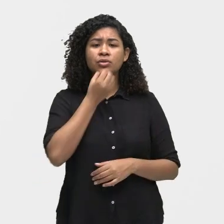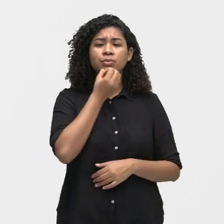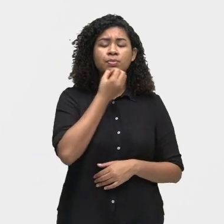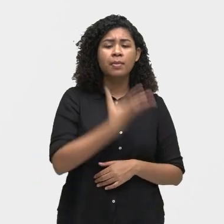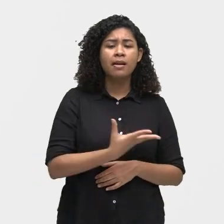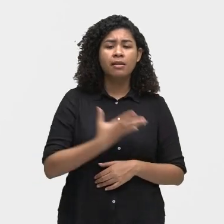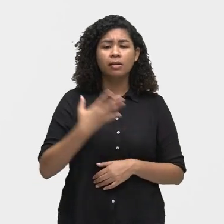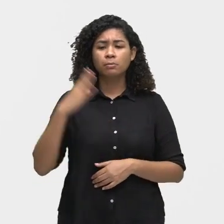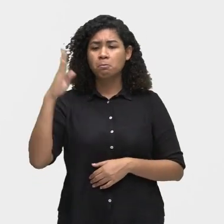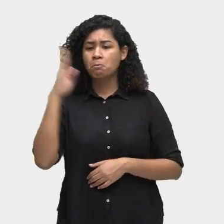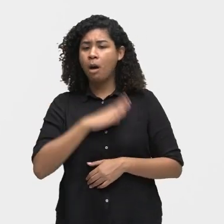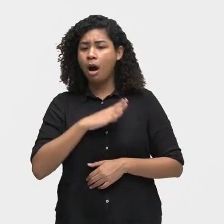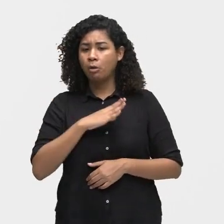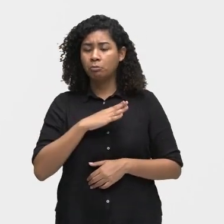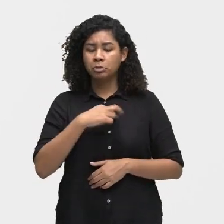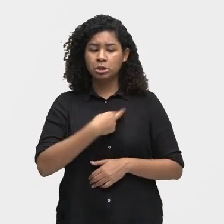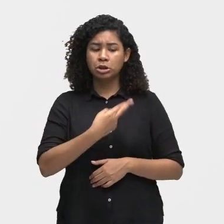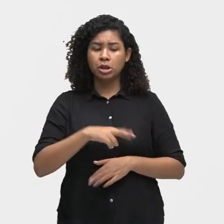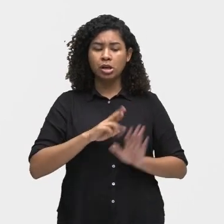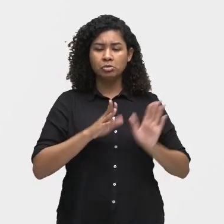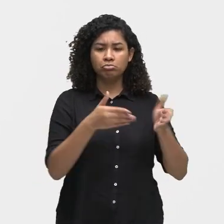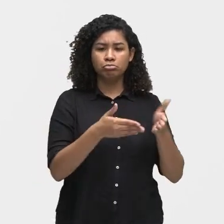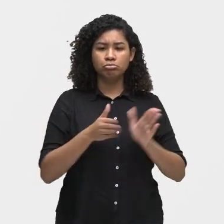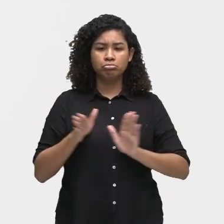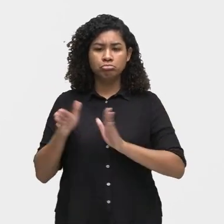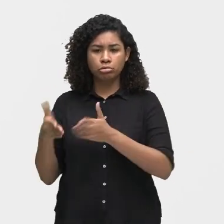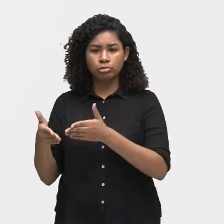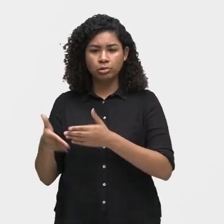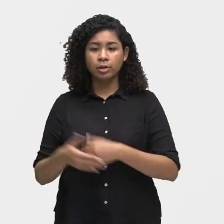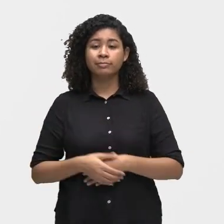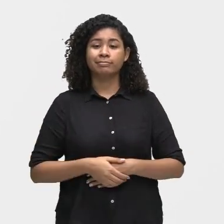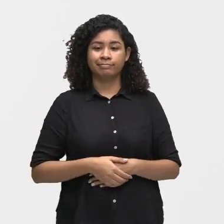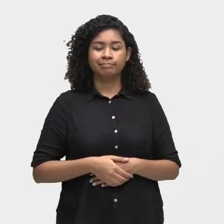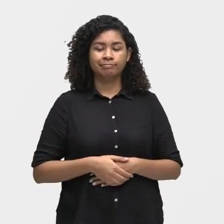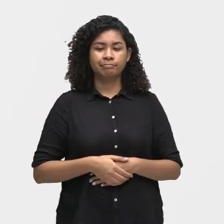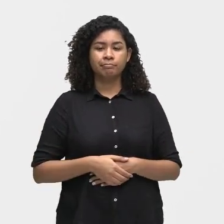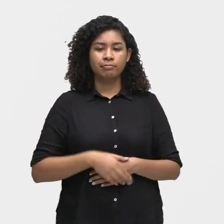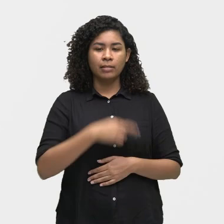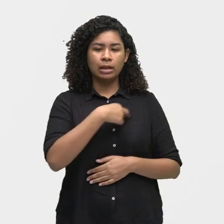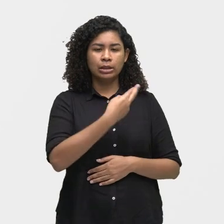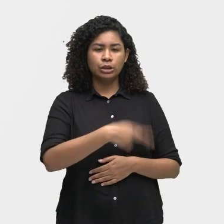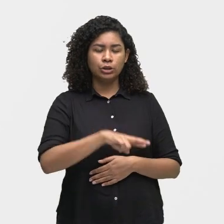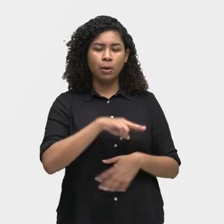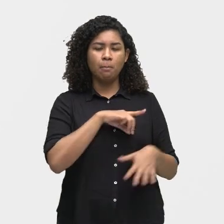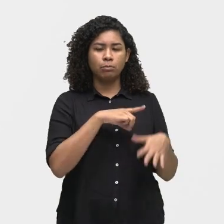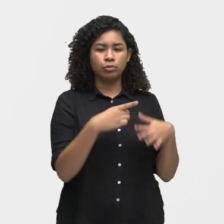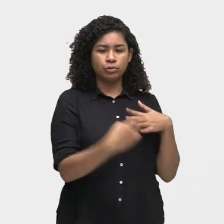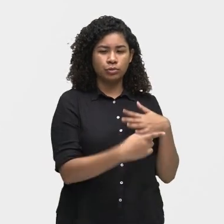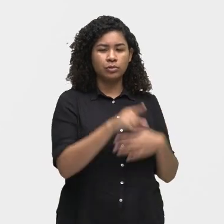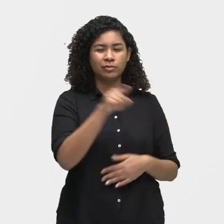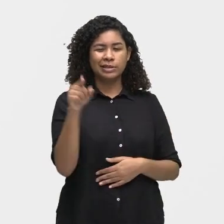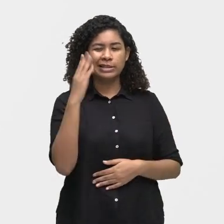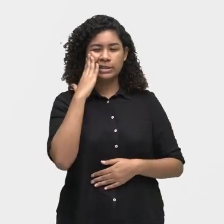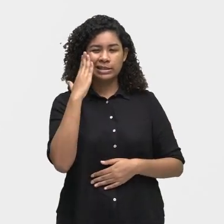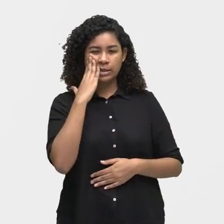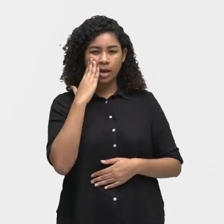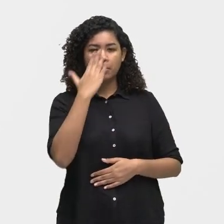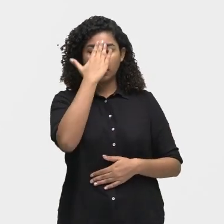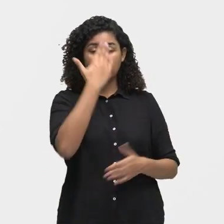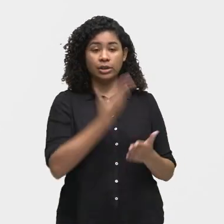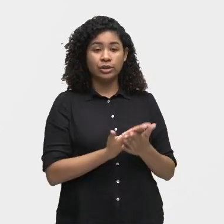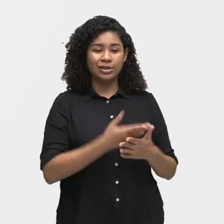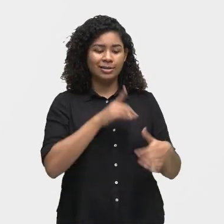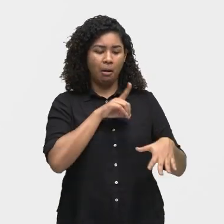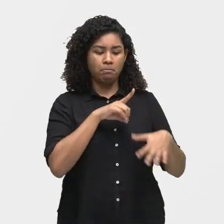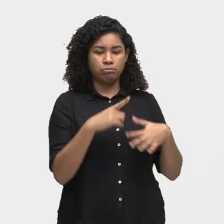as religiões politeístas e monoteístas? As religiões politeístas a gente já sabe que é aquelas que têm muitos deuses. E a